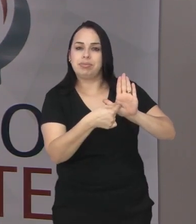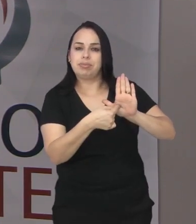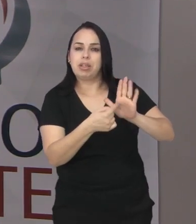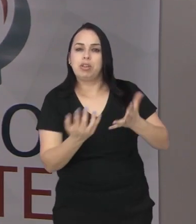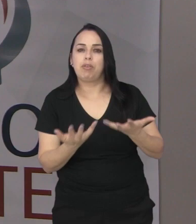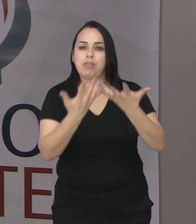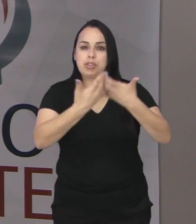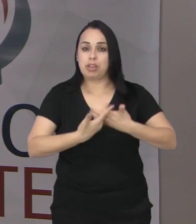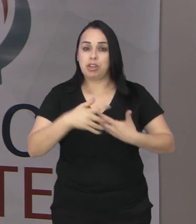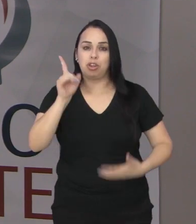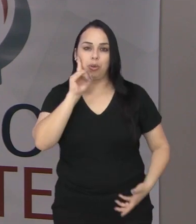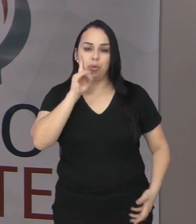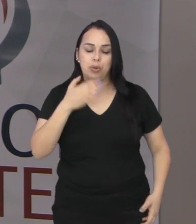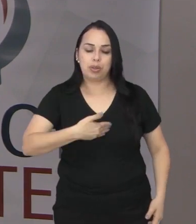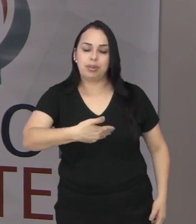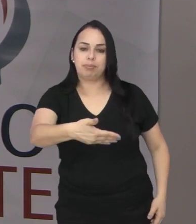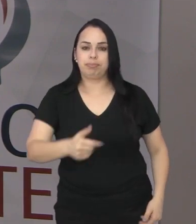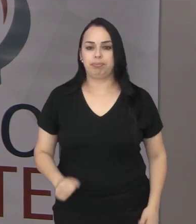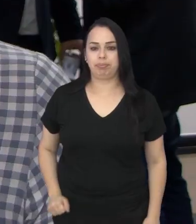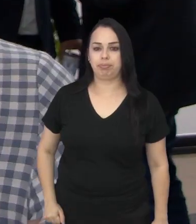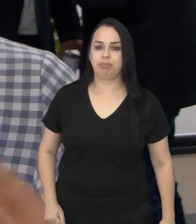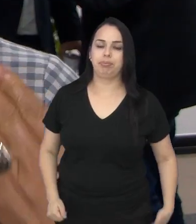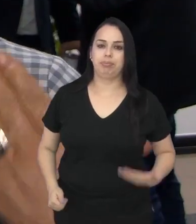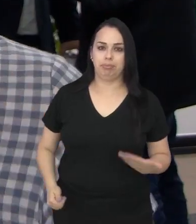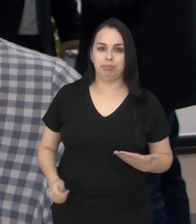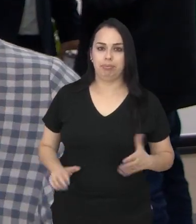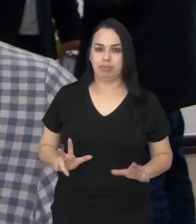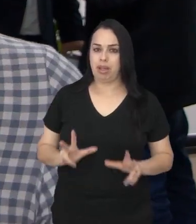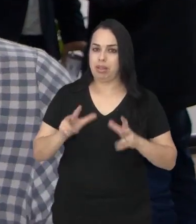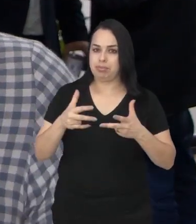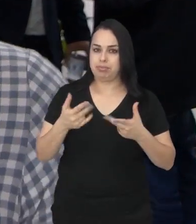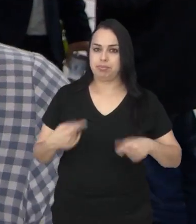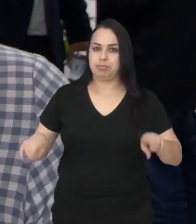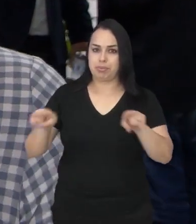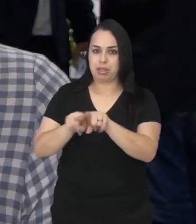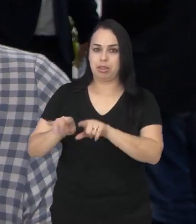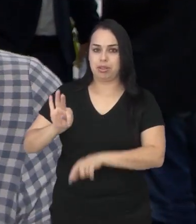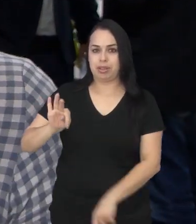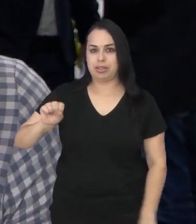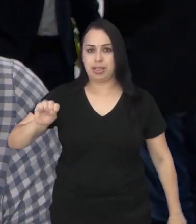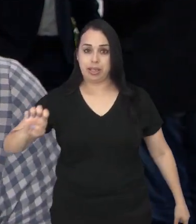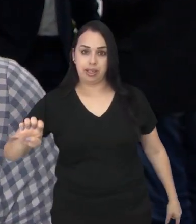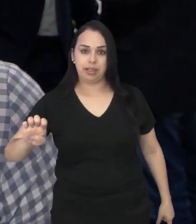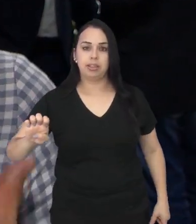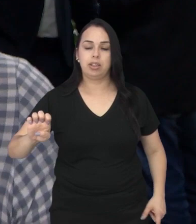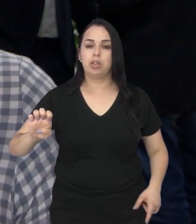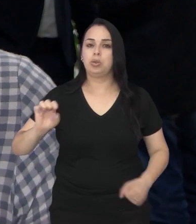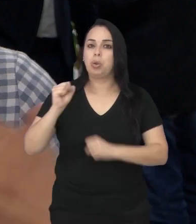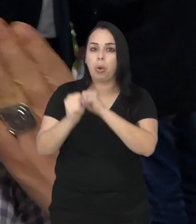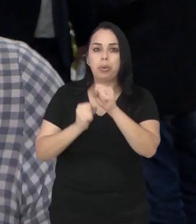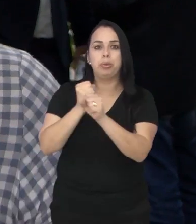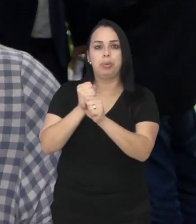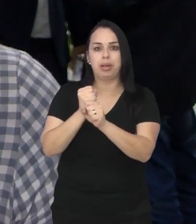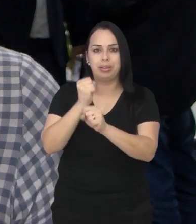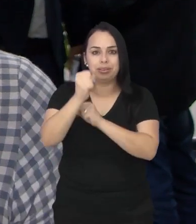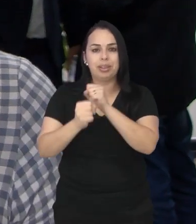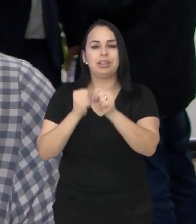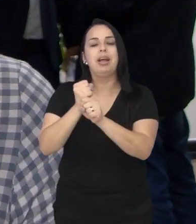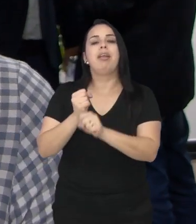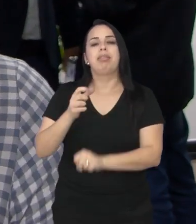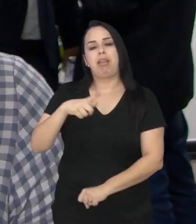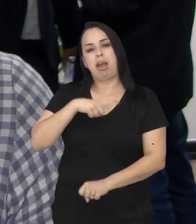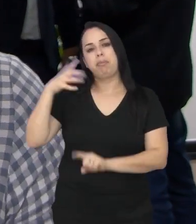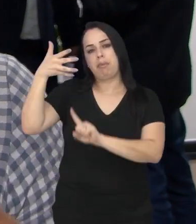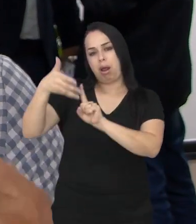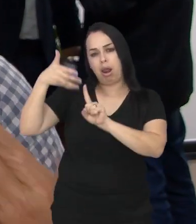será no dia a dia, ou seja, aplicada. A Câmara tem uma parceria com o Tribunal de Contas. Todo ano a gente faz um